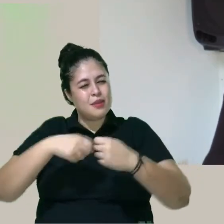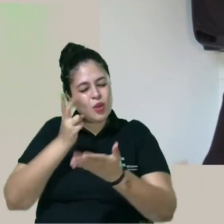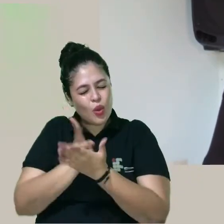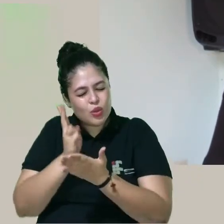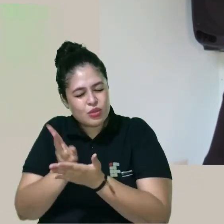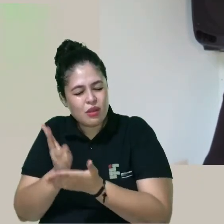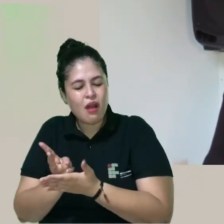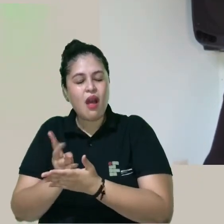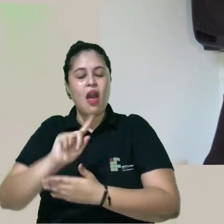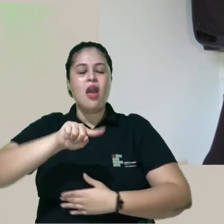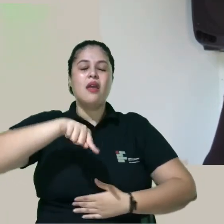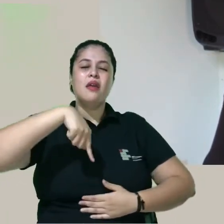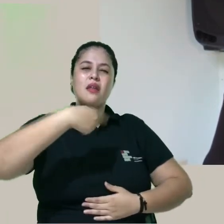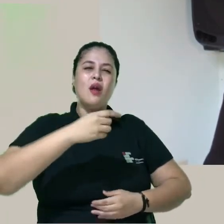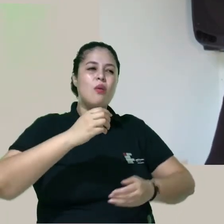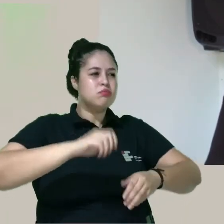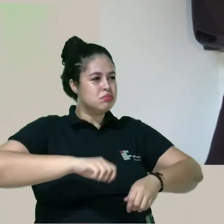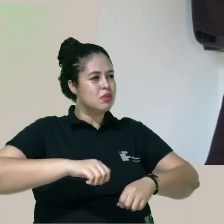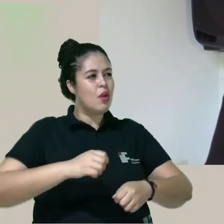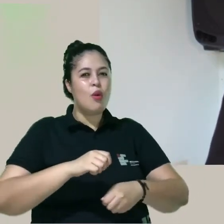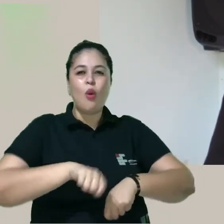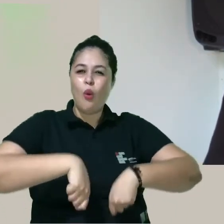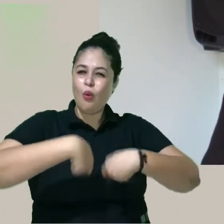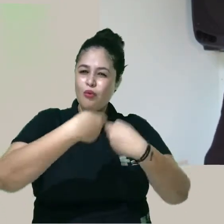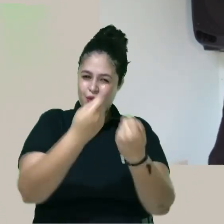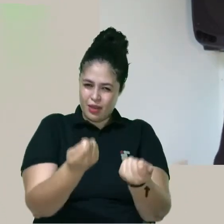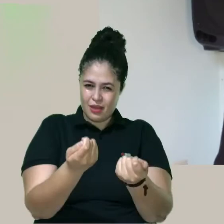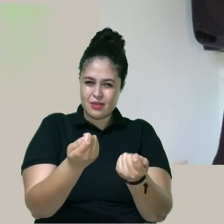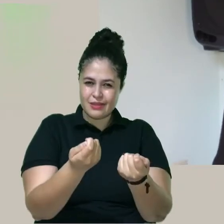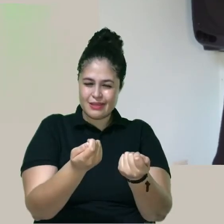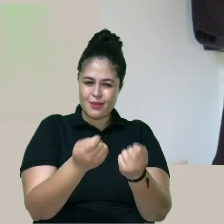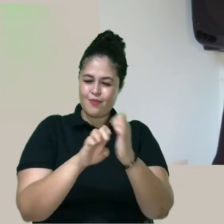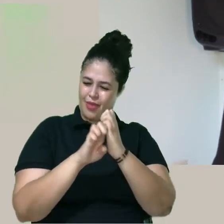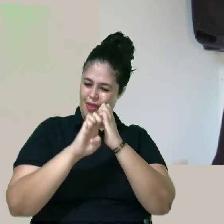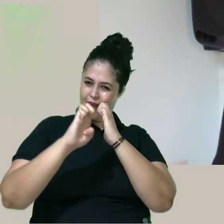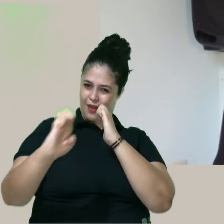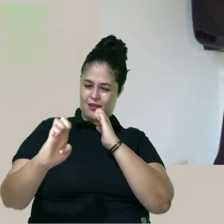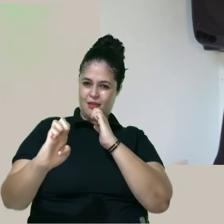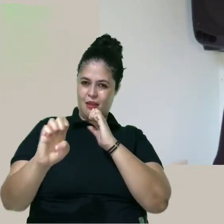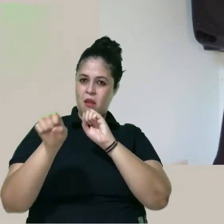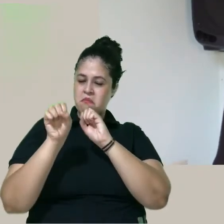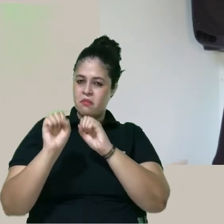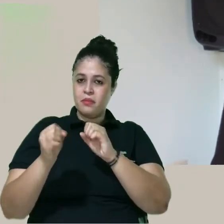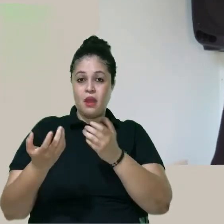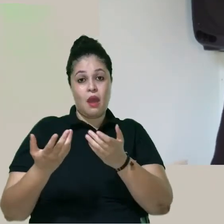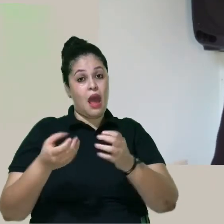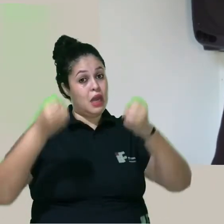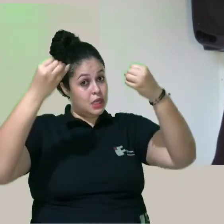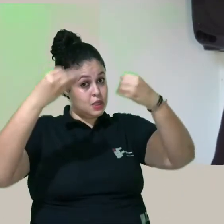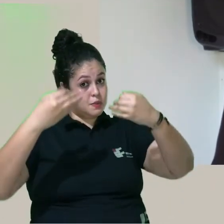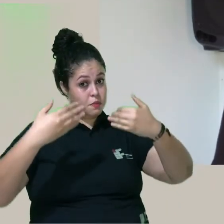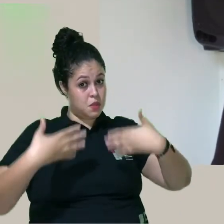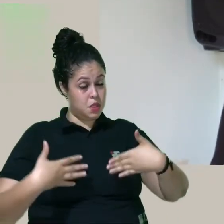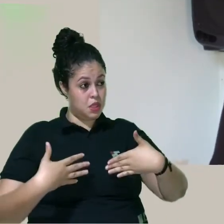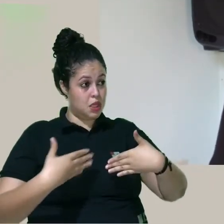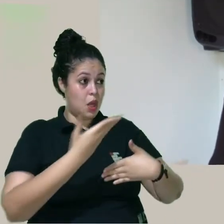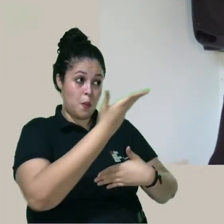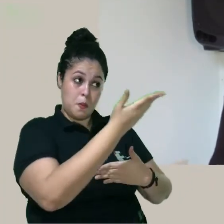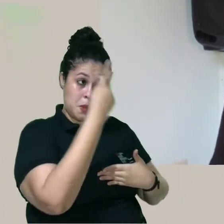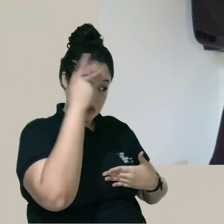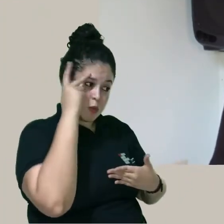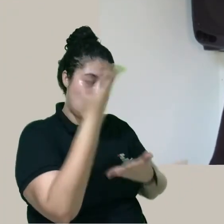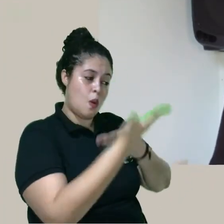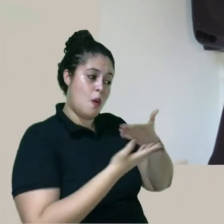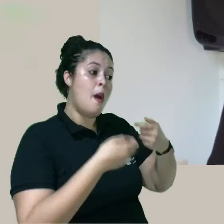mantidos, e assim, então, oferecendo rapidamente assim, essa modalidade de ensino remoto, elas justificam perante os